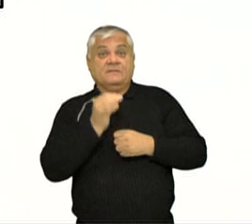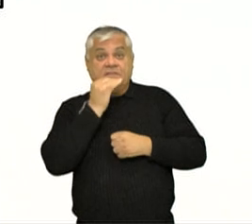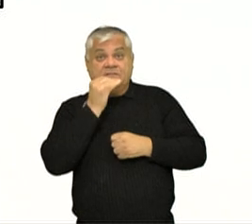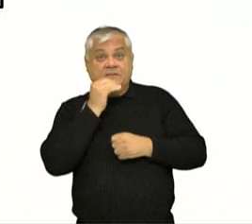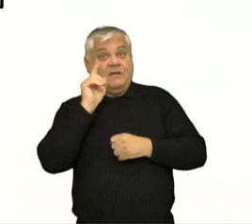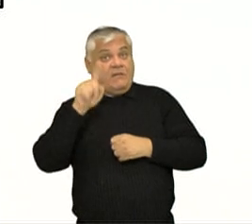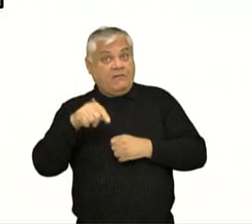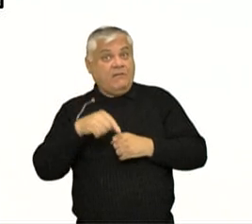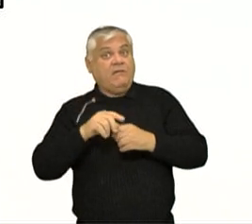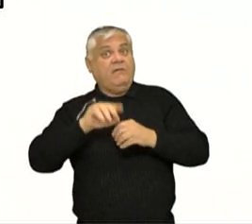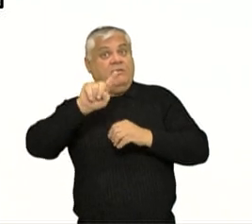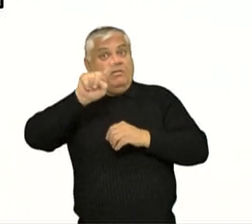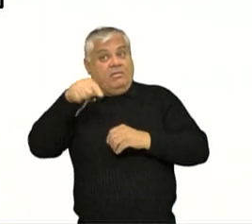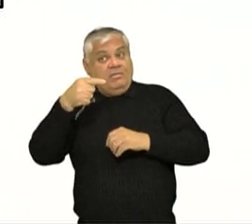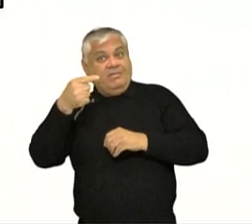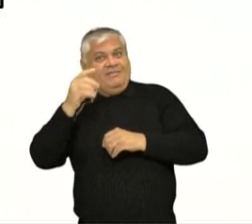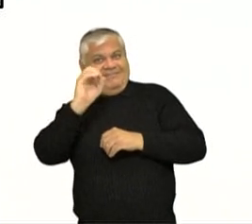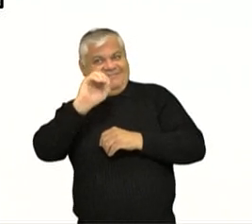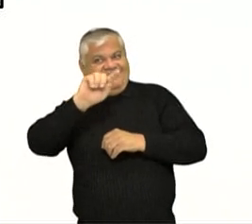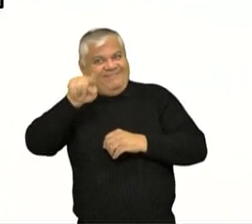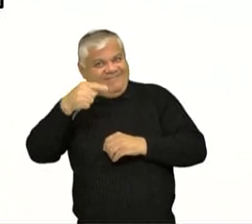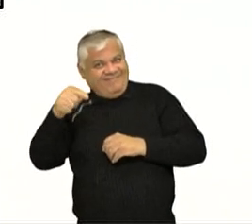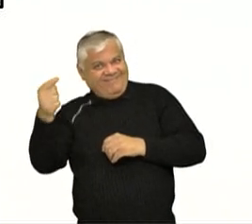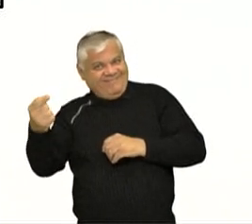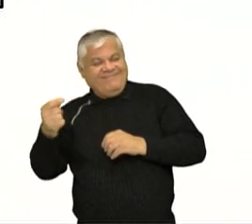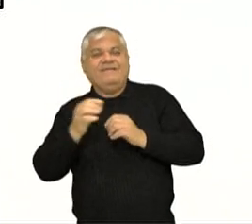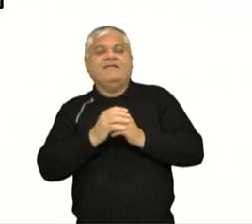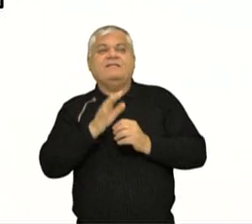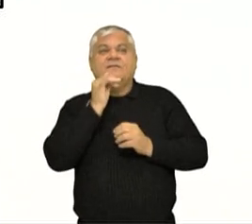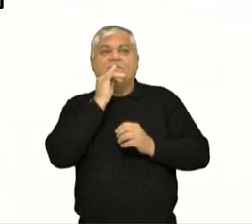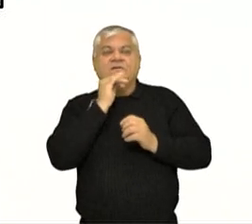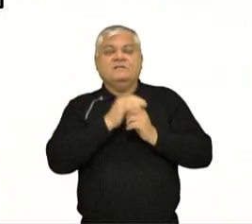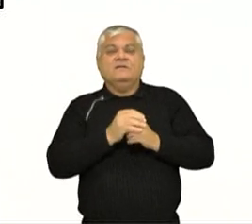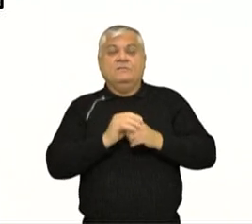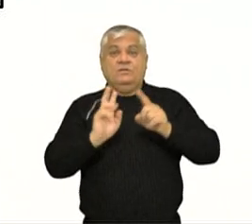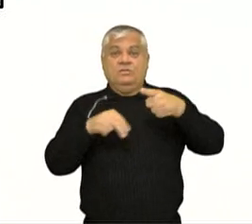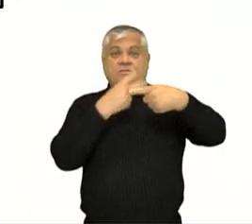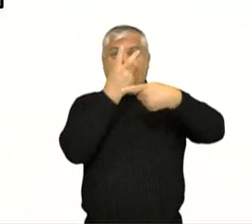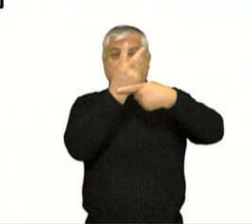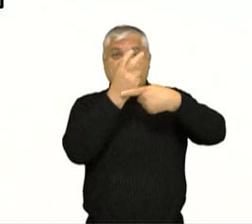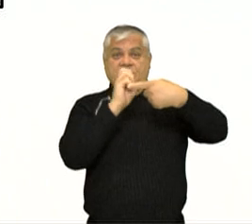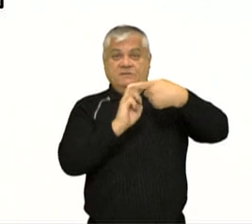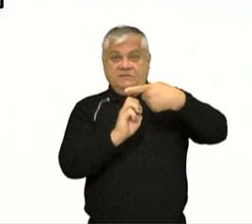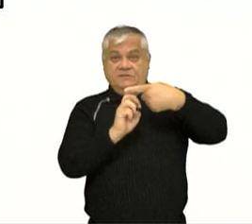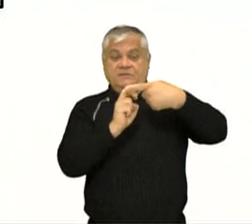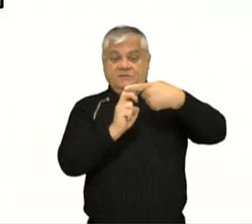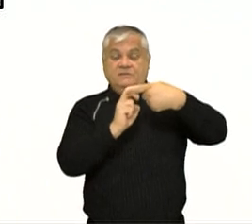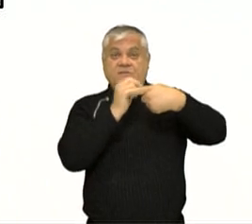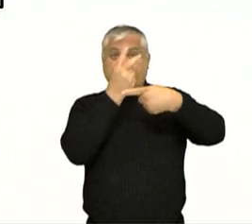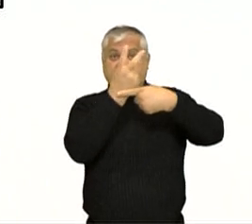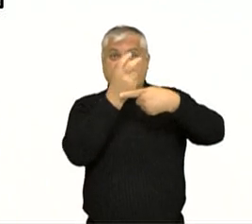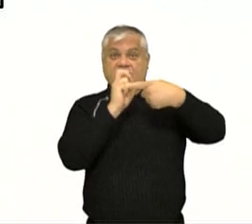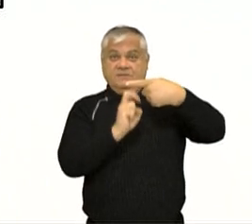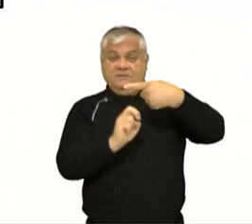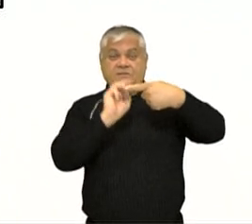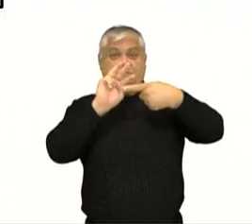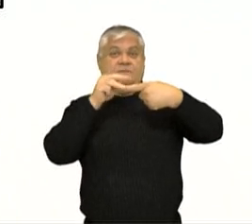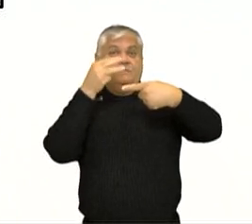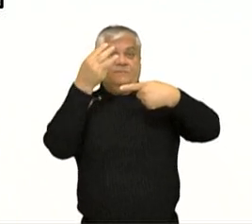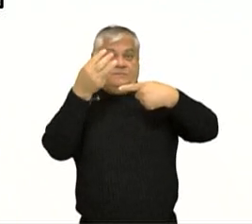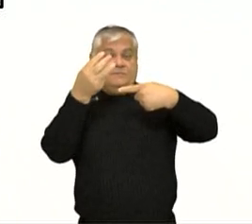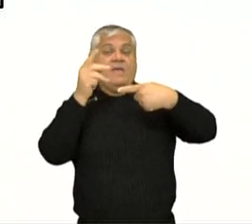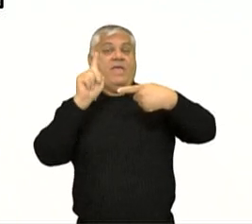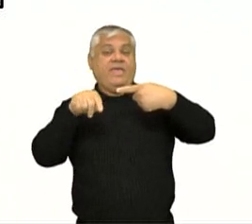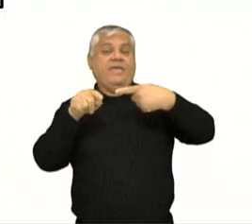forma decimal, preste atenção. Esta fração, este número racional está na